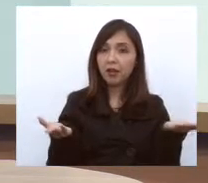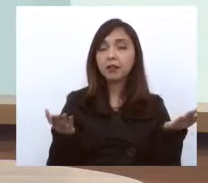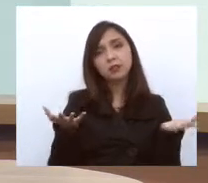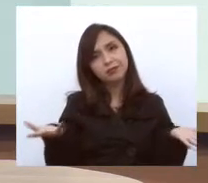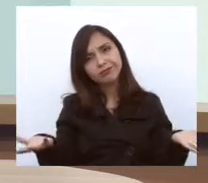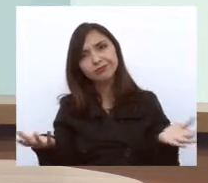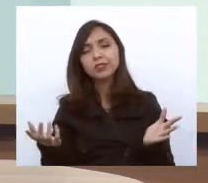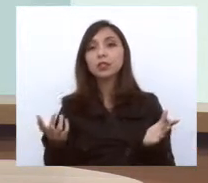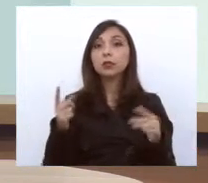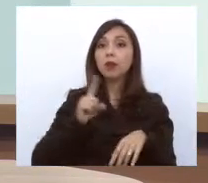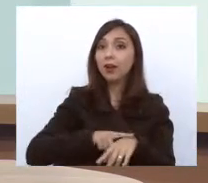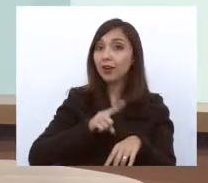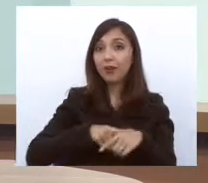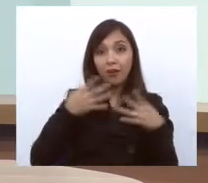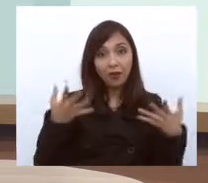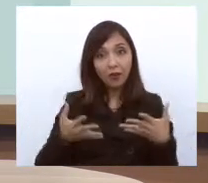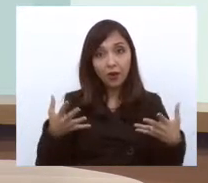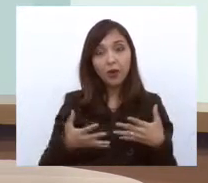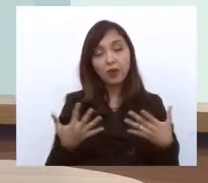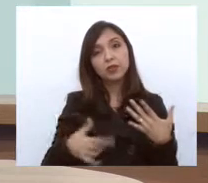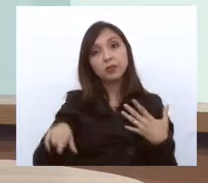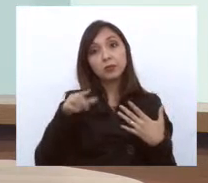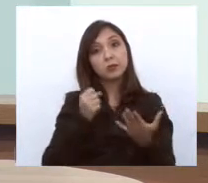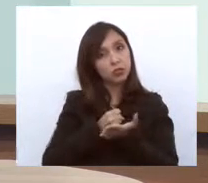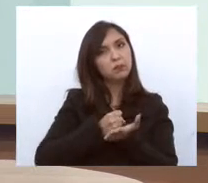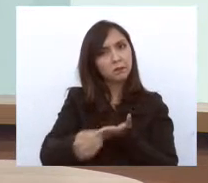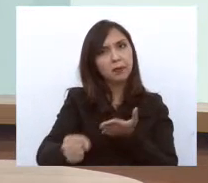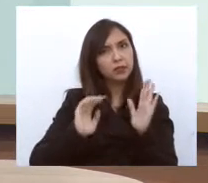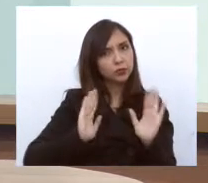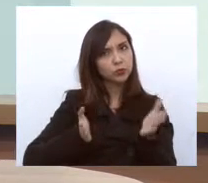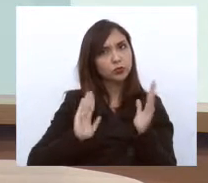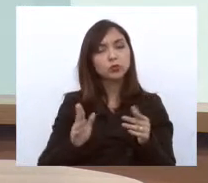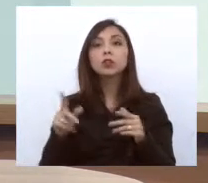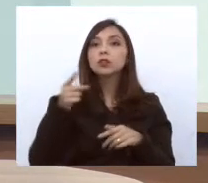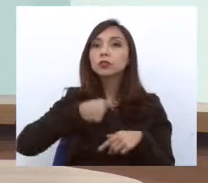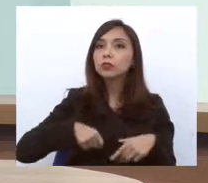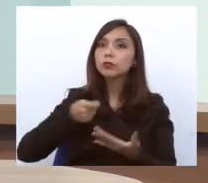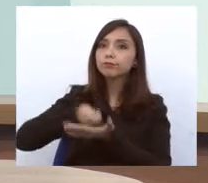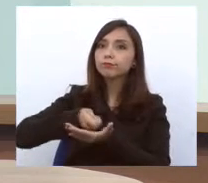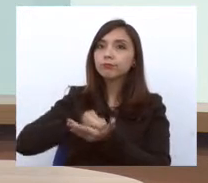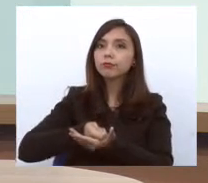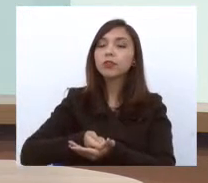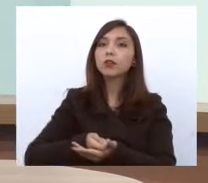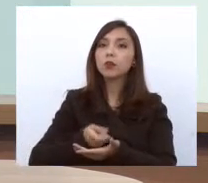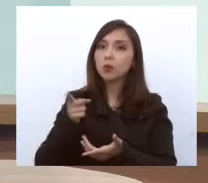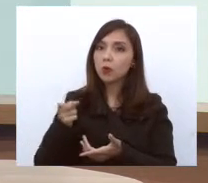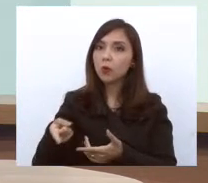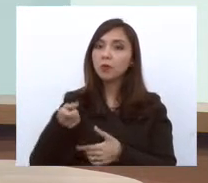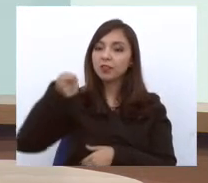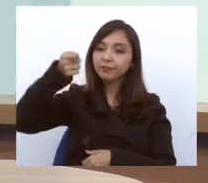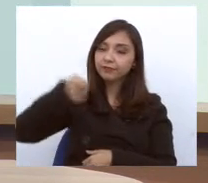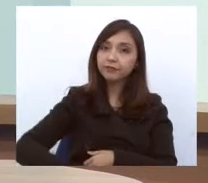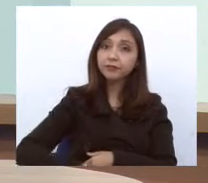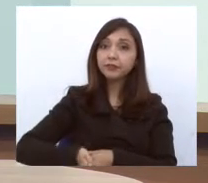assim, está na hora, né? Ou, na verdade, passou da hora da gente cobrar uma posição um pouco mais